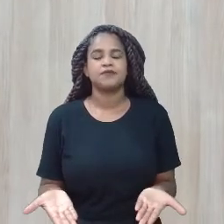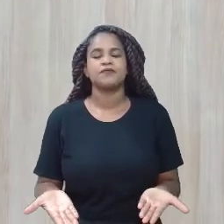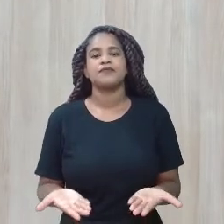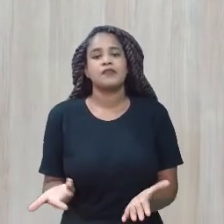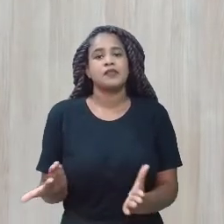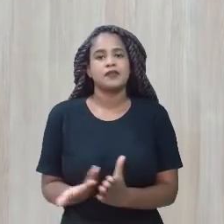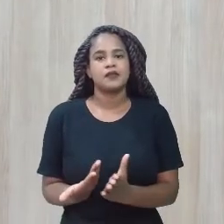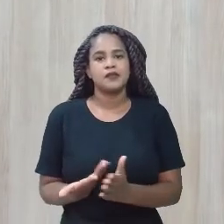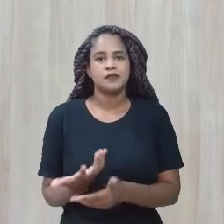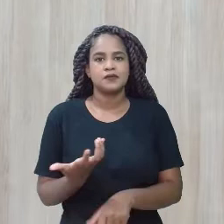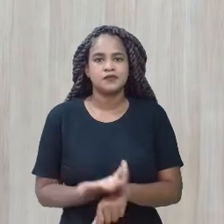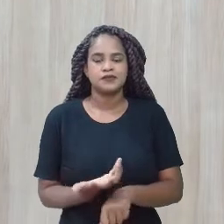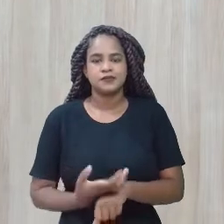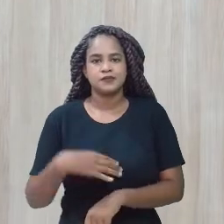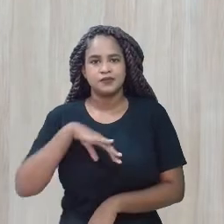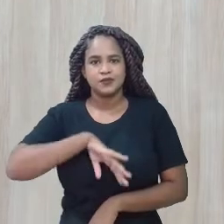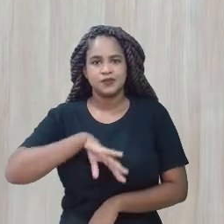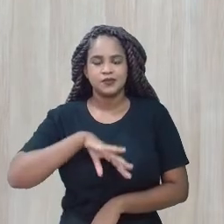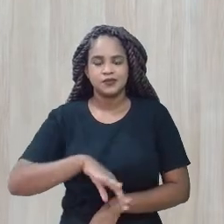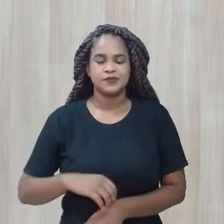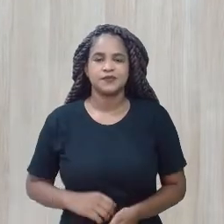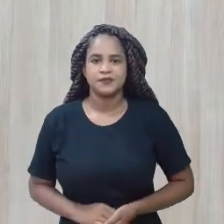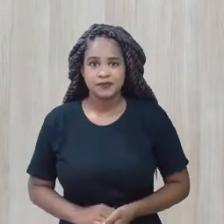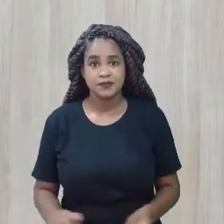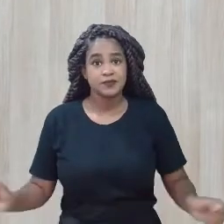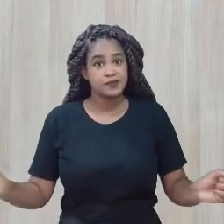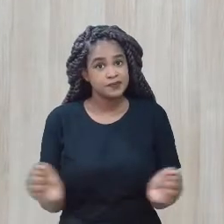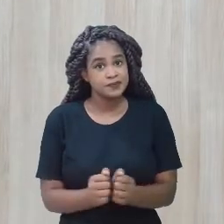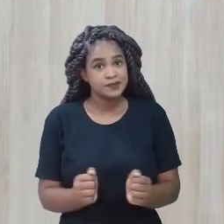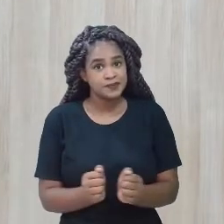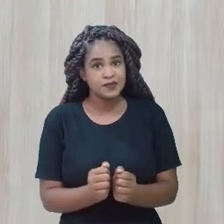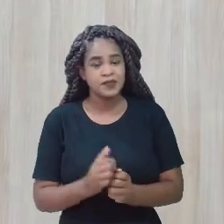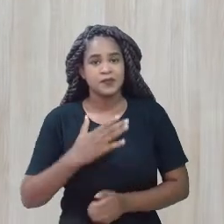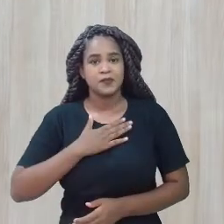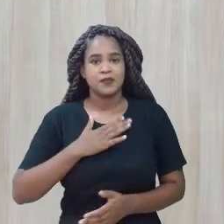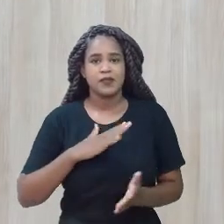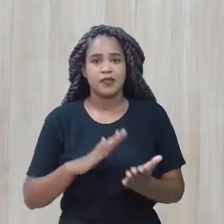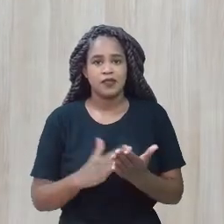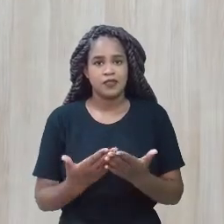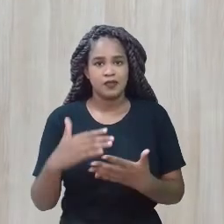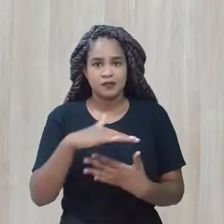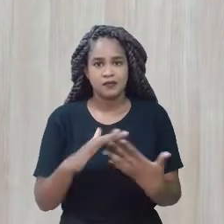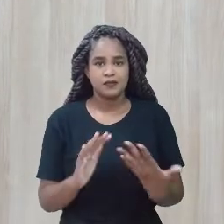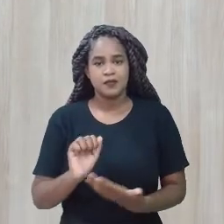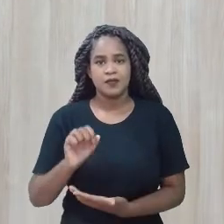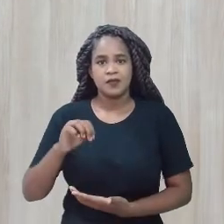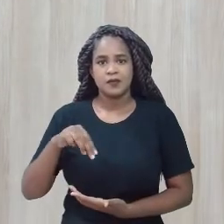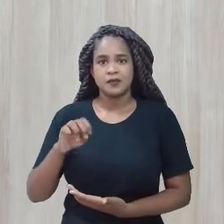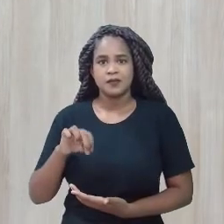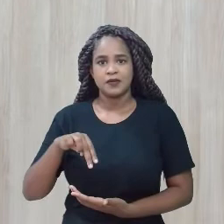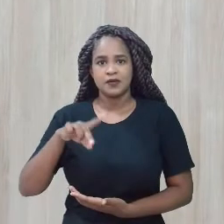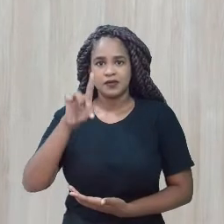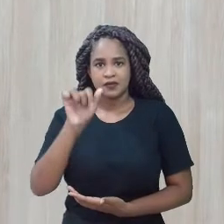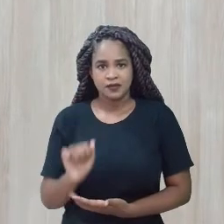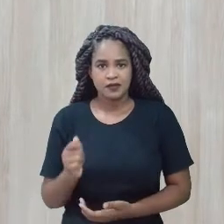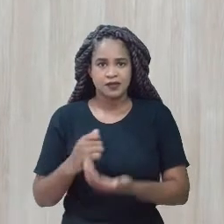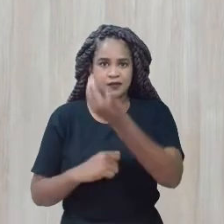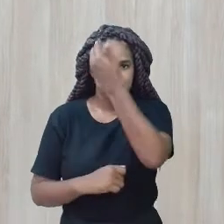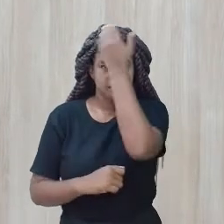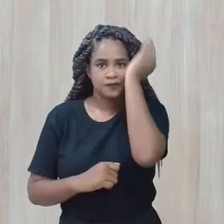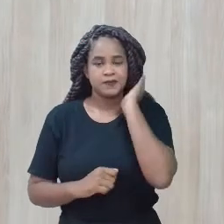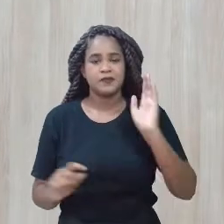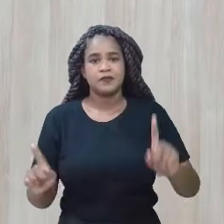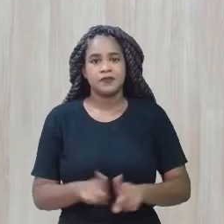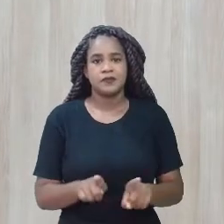língua portuguesa. E tenho aqui no estúdio comigo a intérprete Amanda, de Línguas e Sinais. A